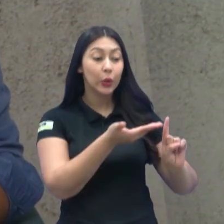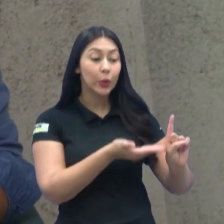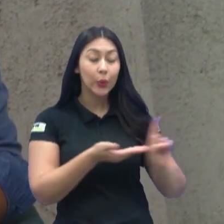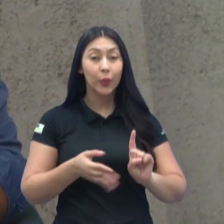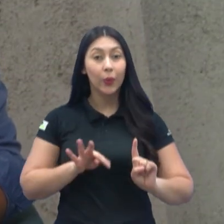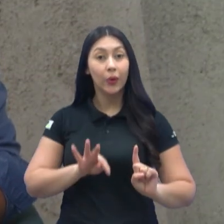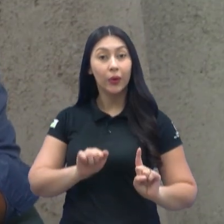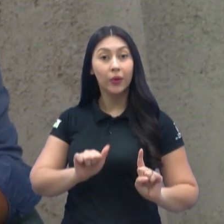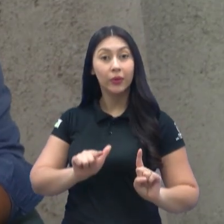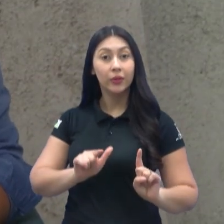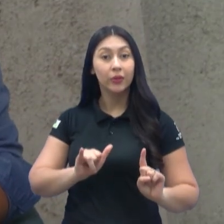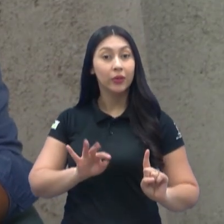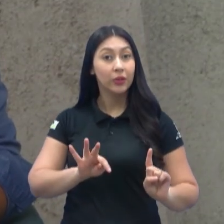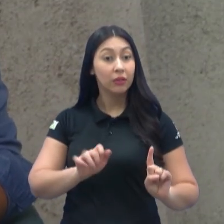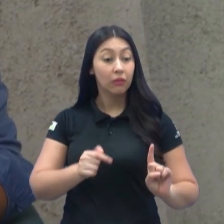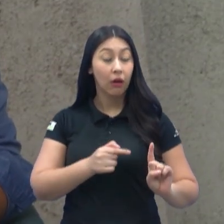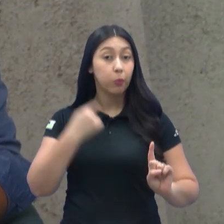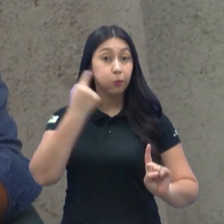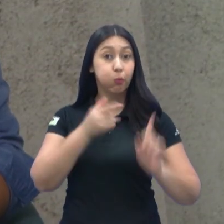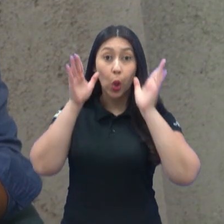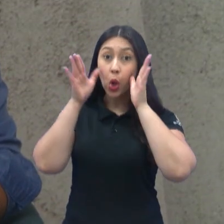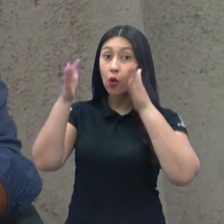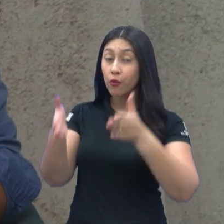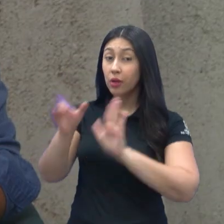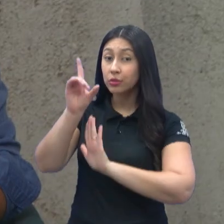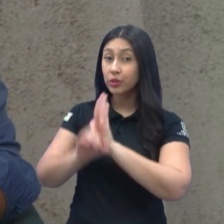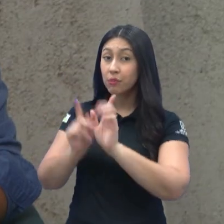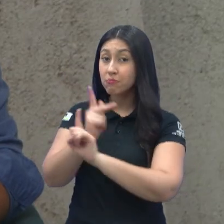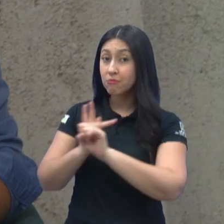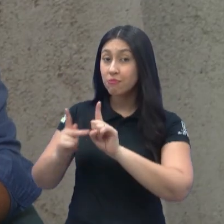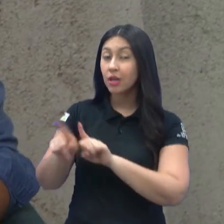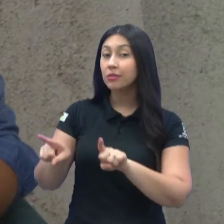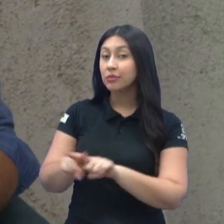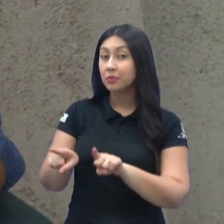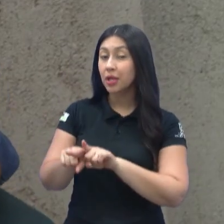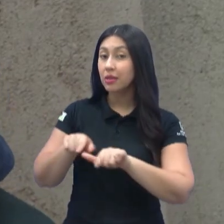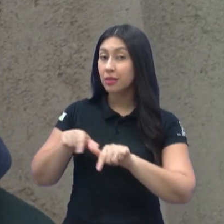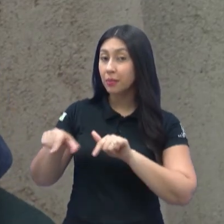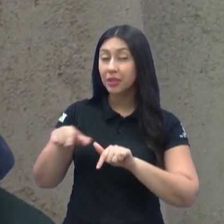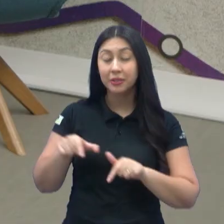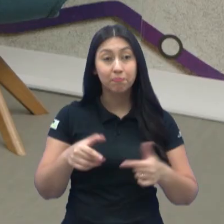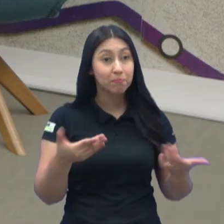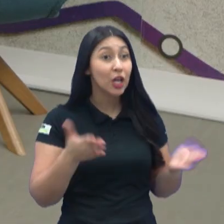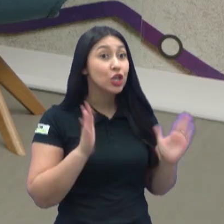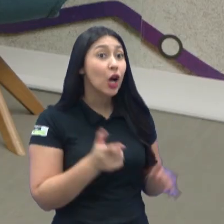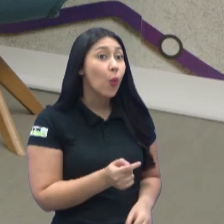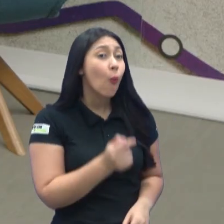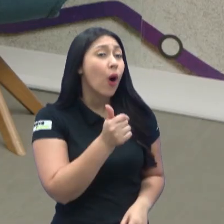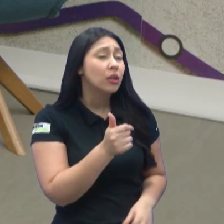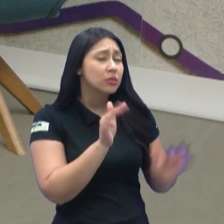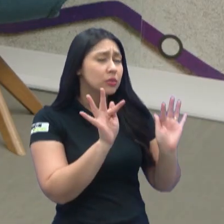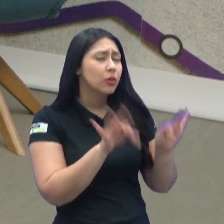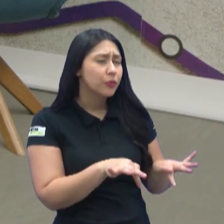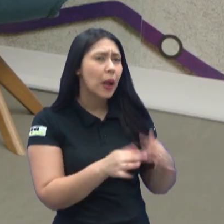Thalita Morandi, especialista em Direito Previdenciário e Trabalhista. Doutora, estamos chegando aqui no último bloco,